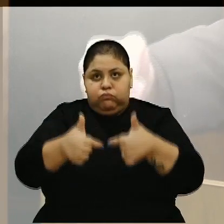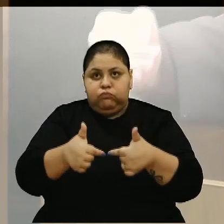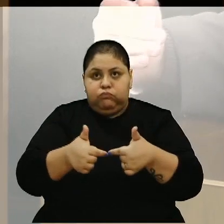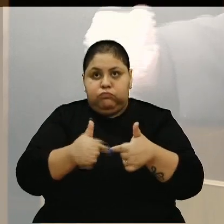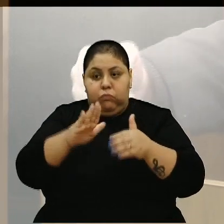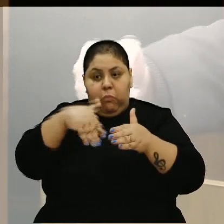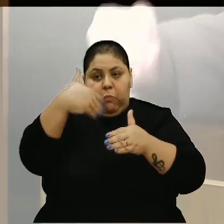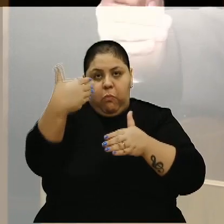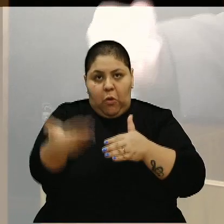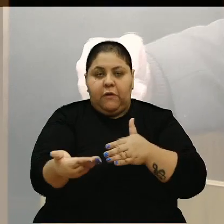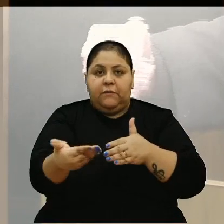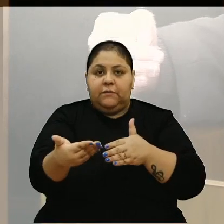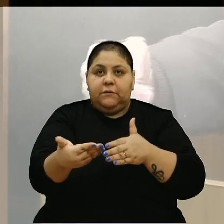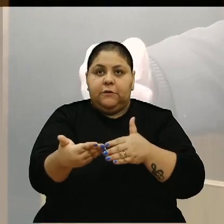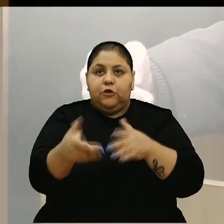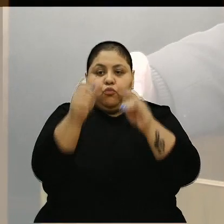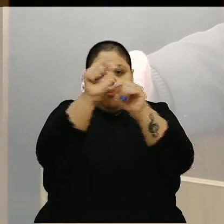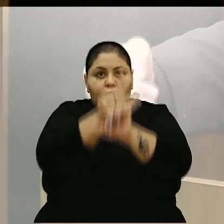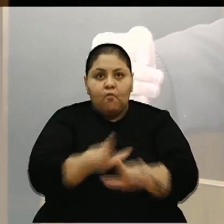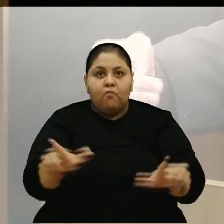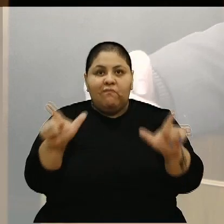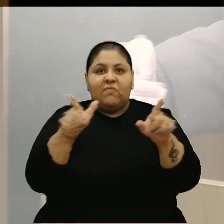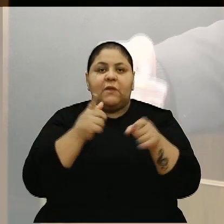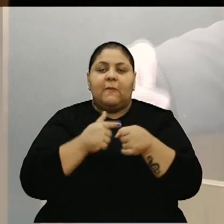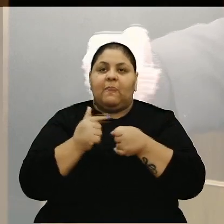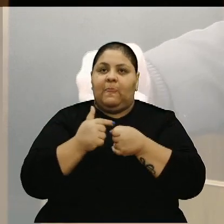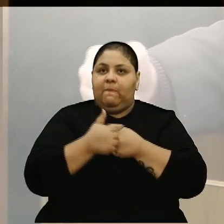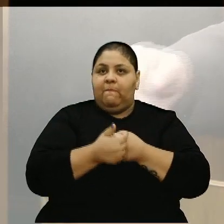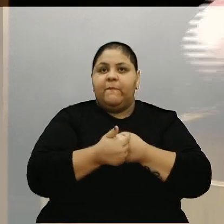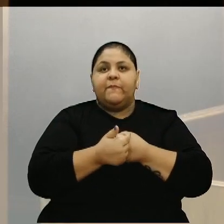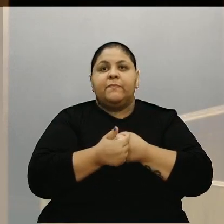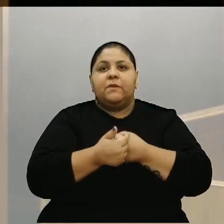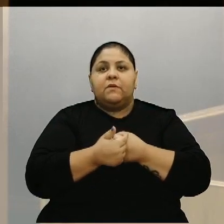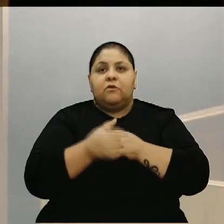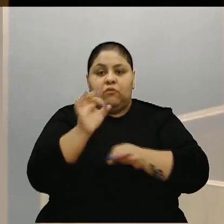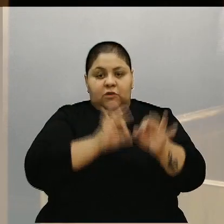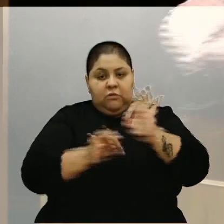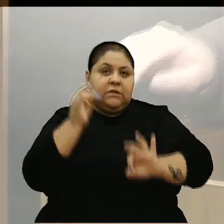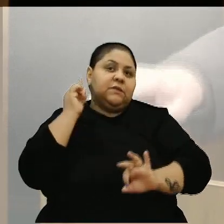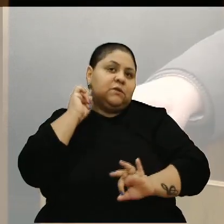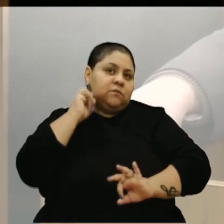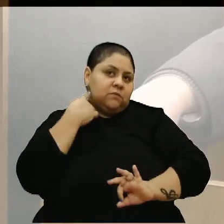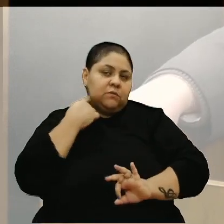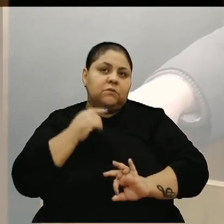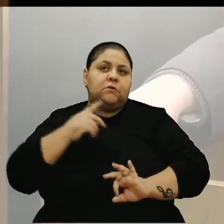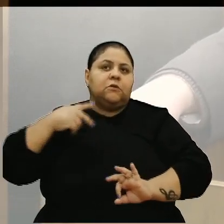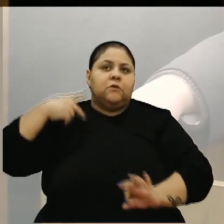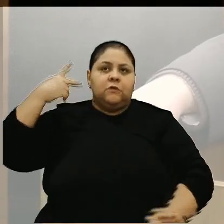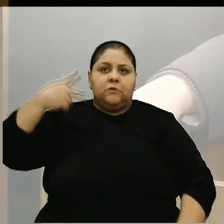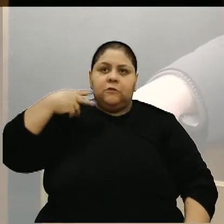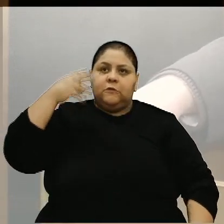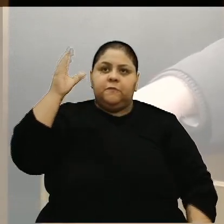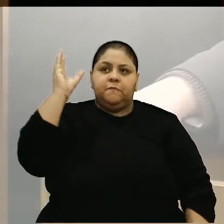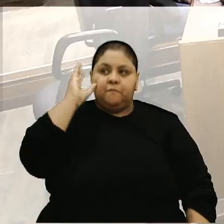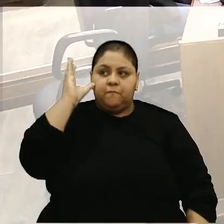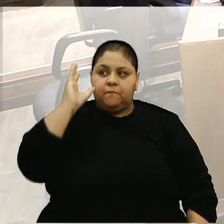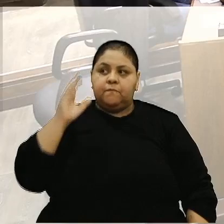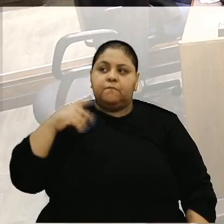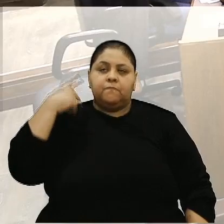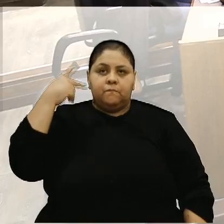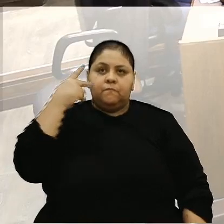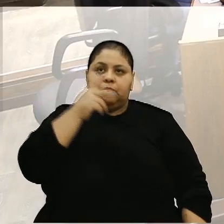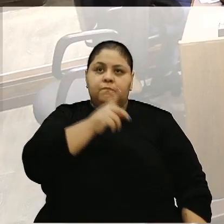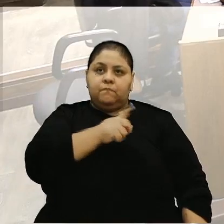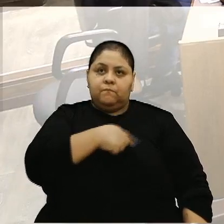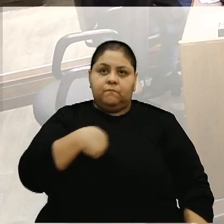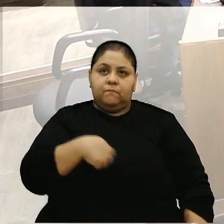próximo passo é esse, é limpar as cidades. E limpando com essa gestão de resíduos. Vereador Cadório. Vereador Zanquim, o